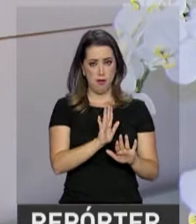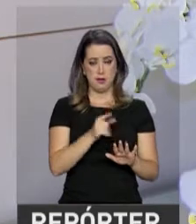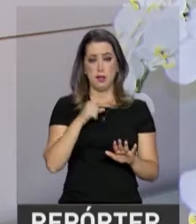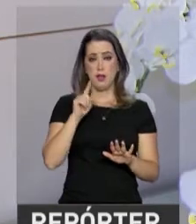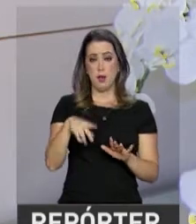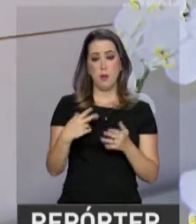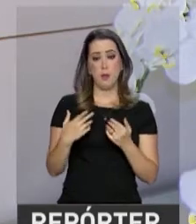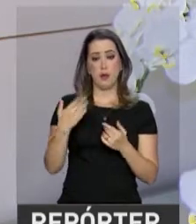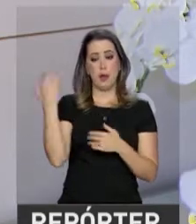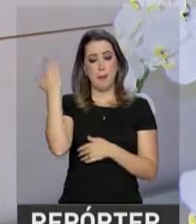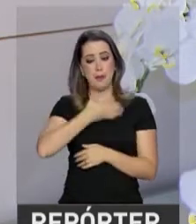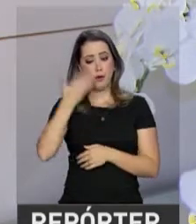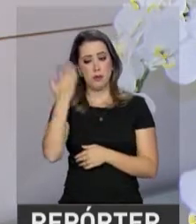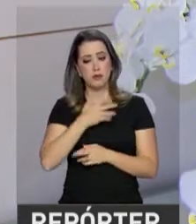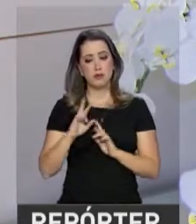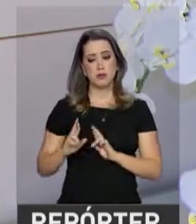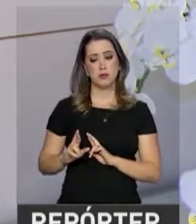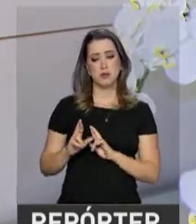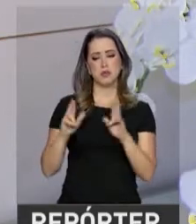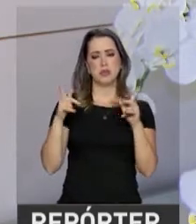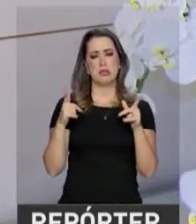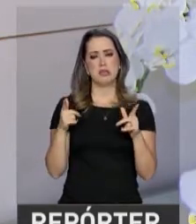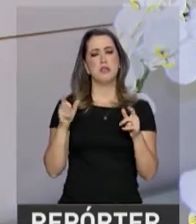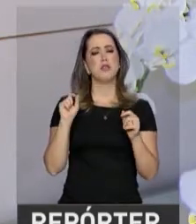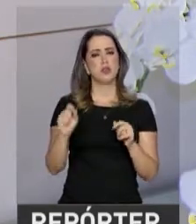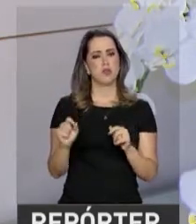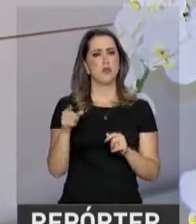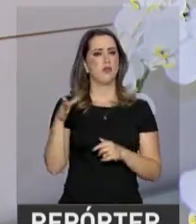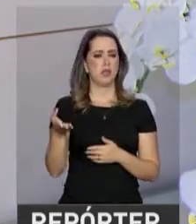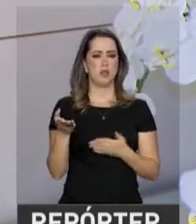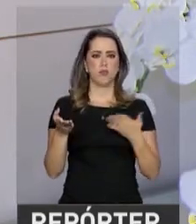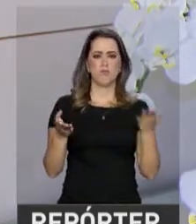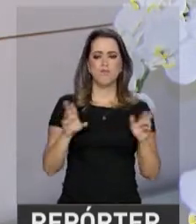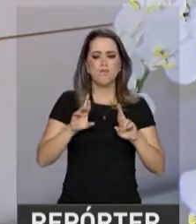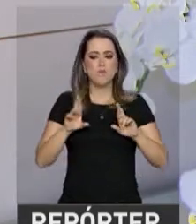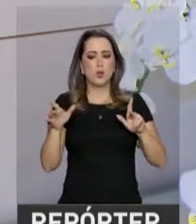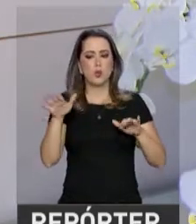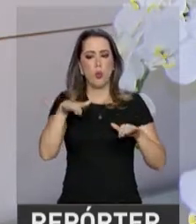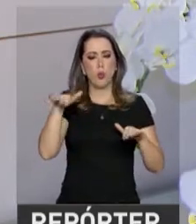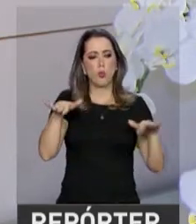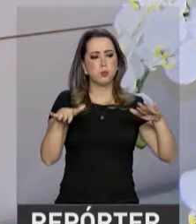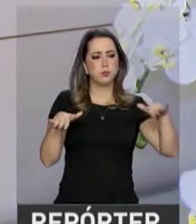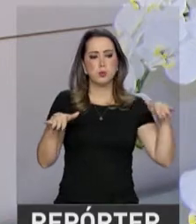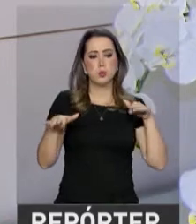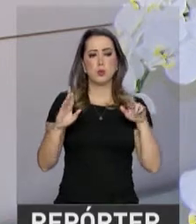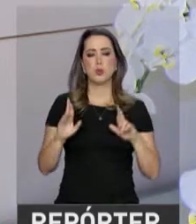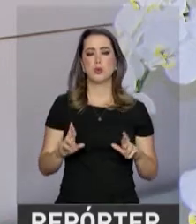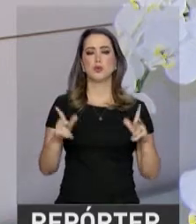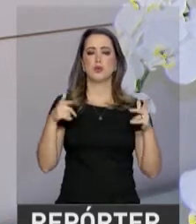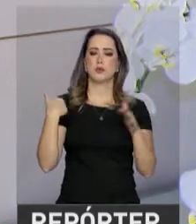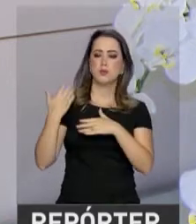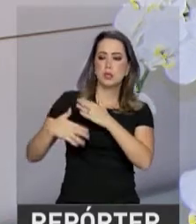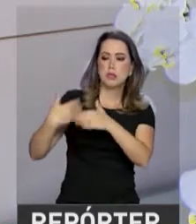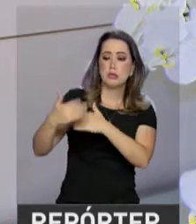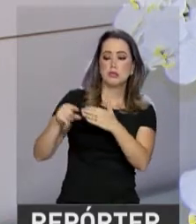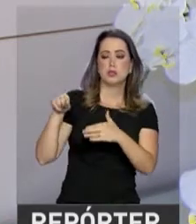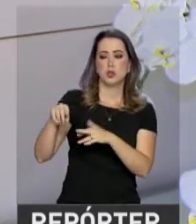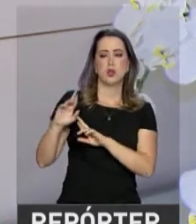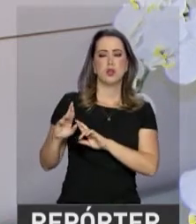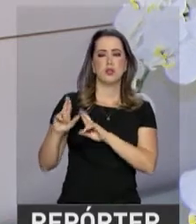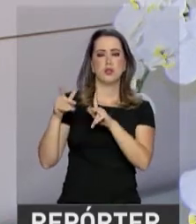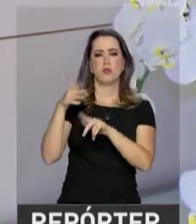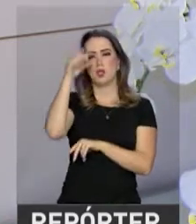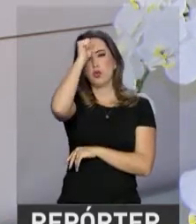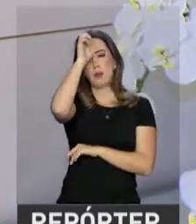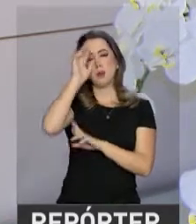forma de competência habilidade a ser misturada tem que ser pensada de uma forma pela sua trajetória que muitas vezes o conhecimento